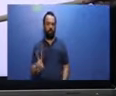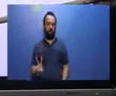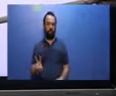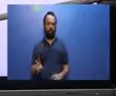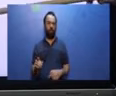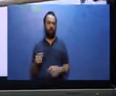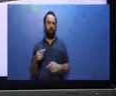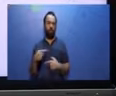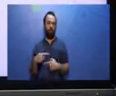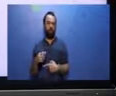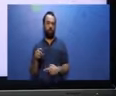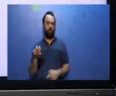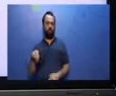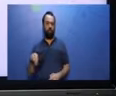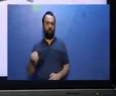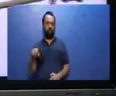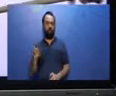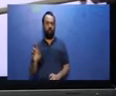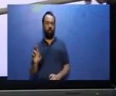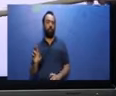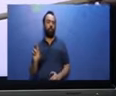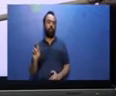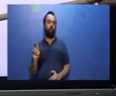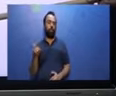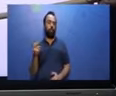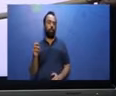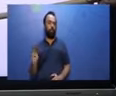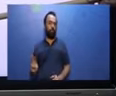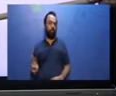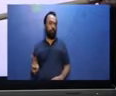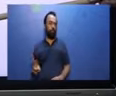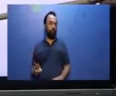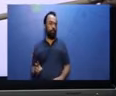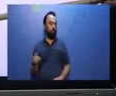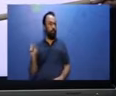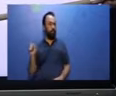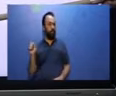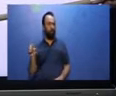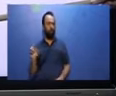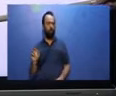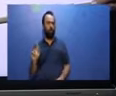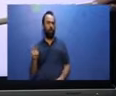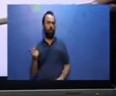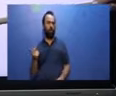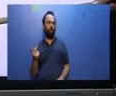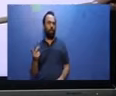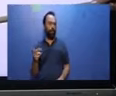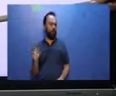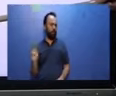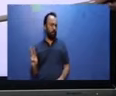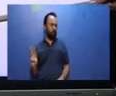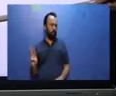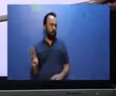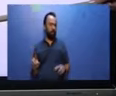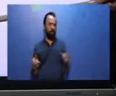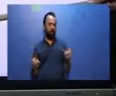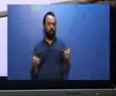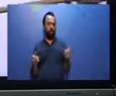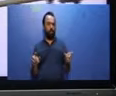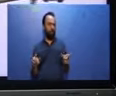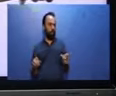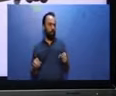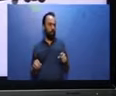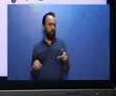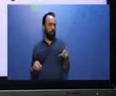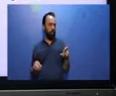nh3 nós fizemos a contagem dos átomos é o hidrogênio não está na mesma quantidade do reagente nós temos